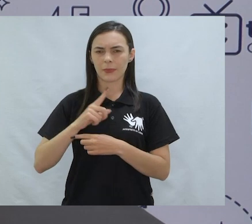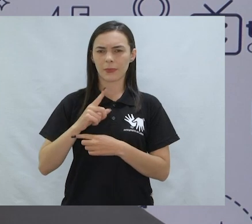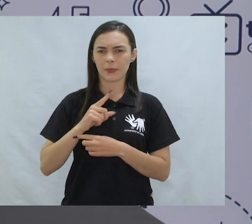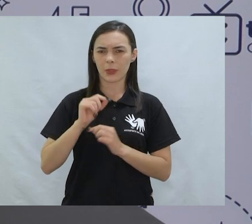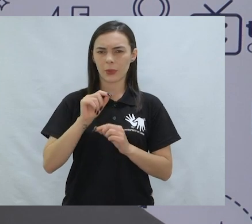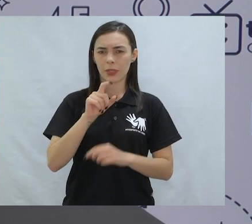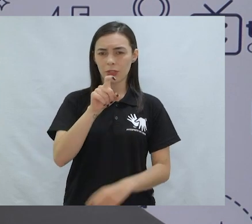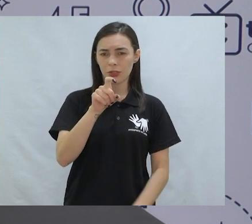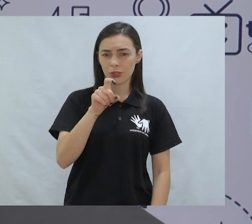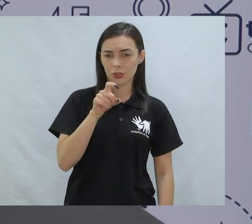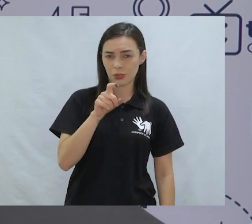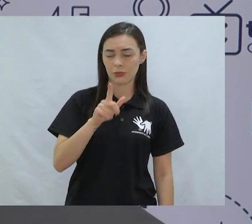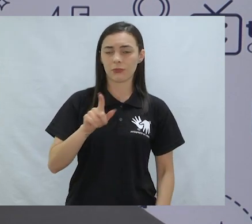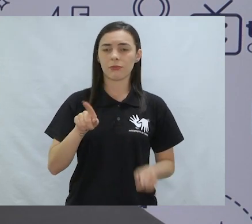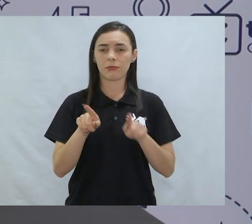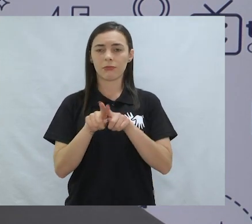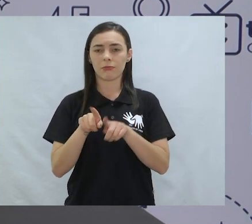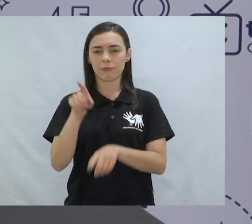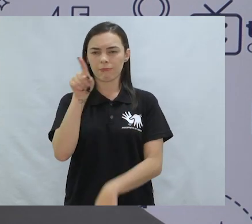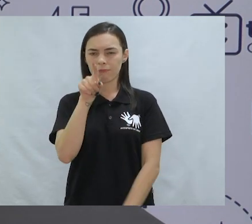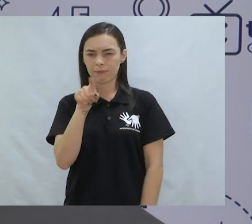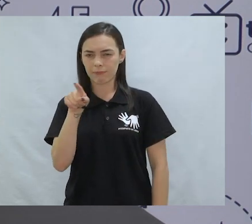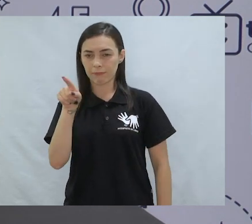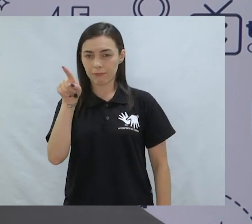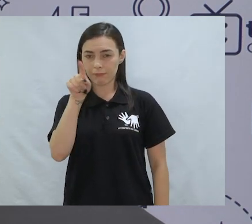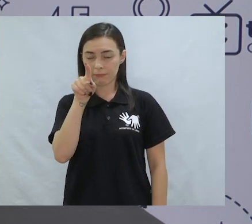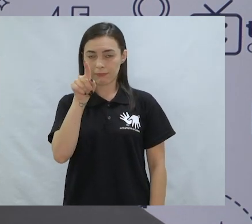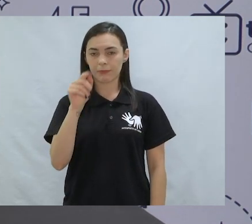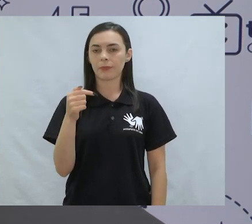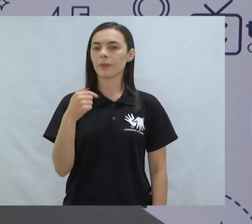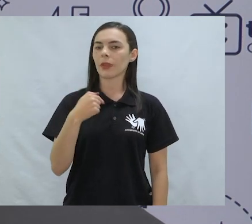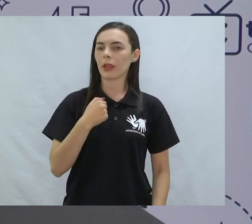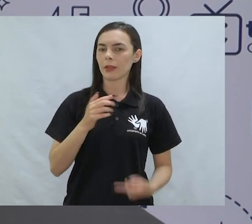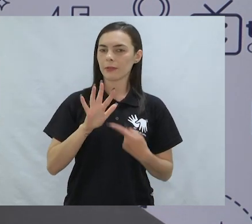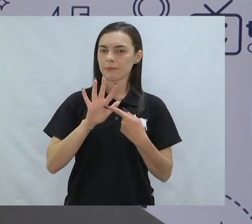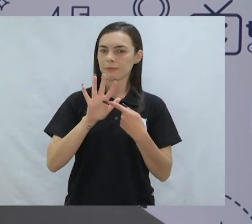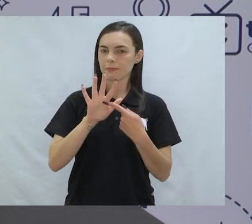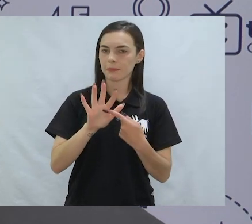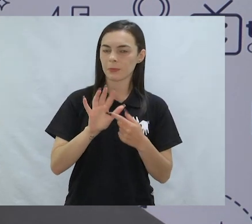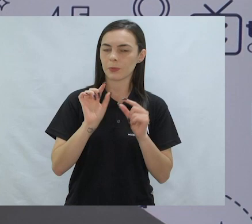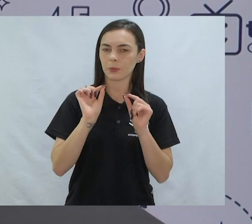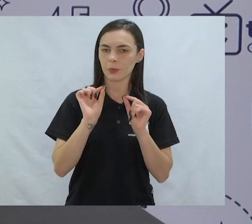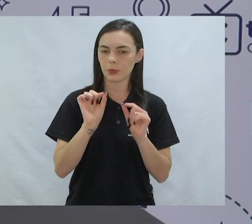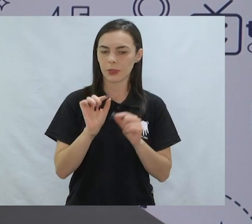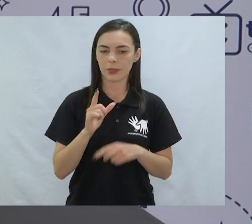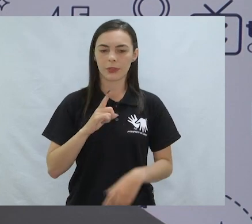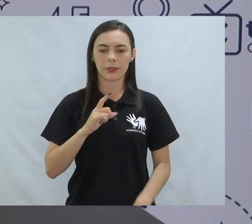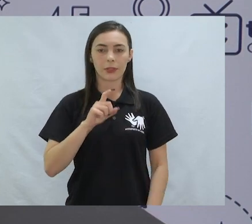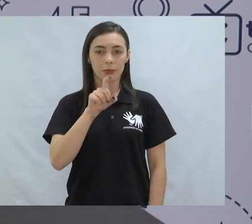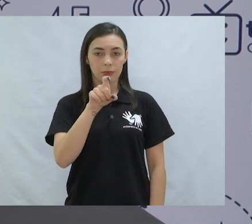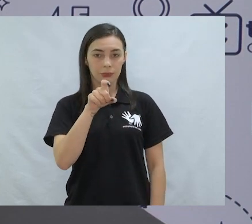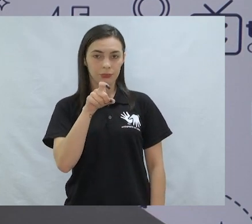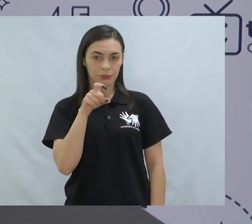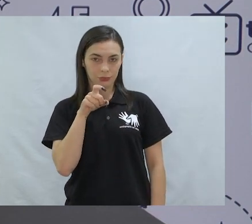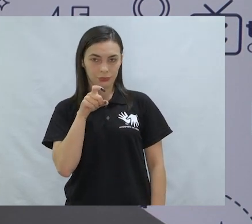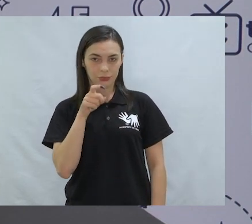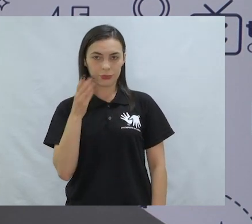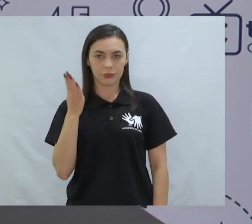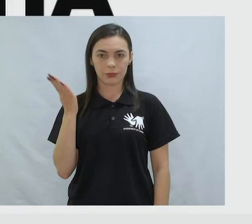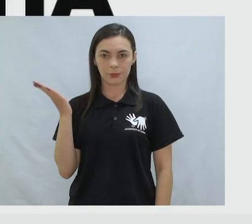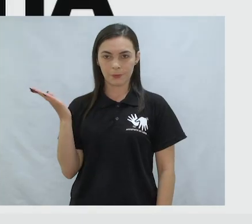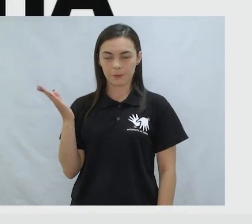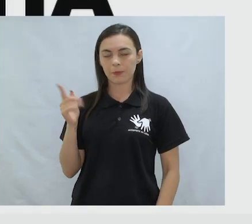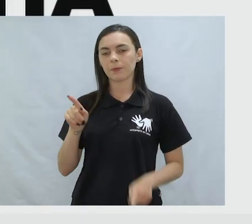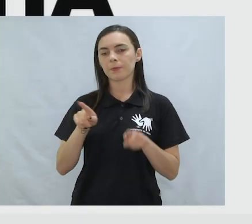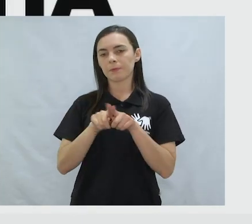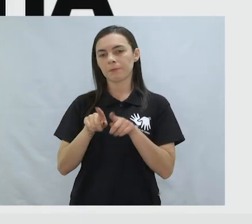X e uma bolinha, ok? Então a professora vai mostrar aqui bem certinho, olha lá, o X